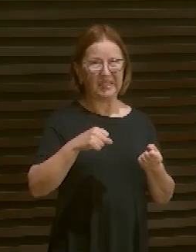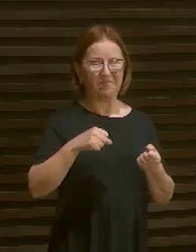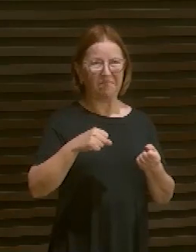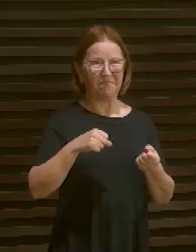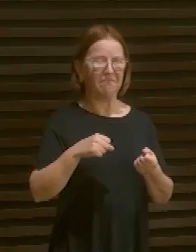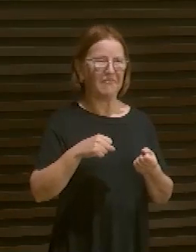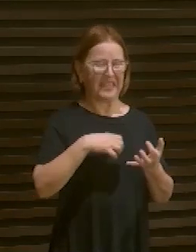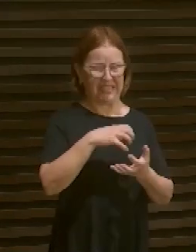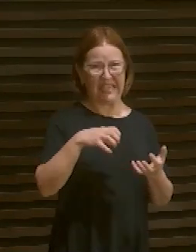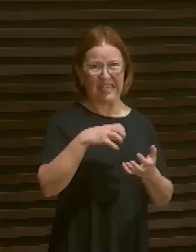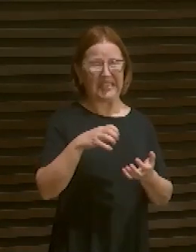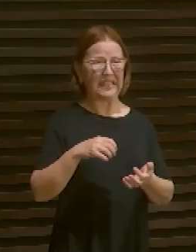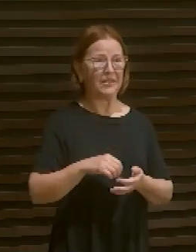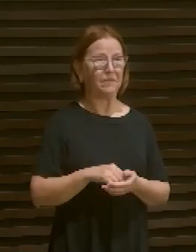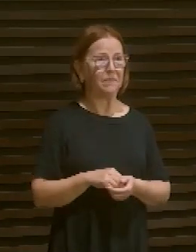foi